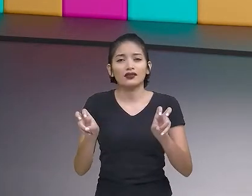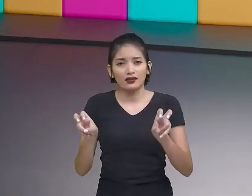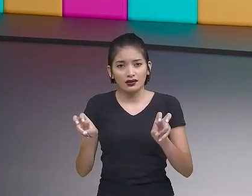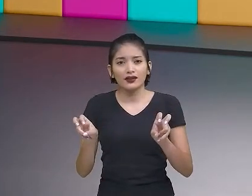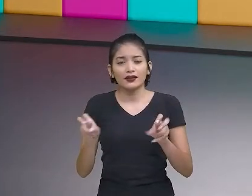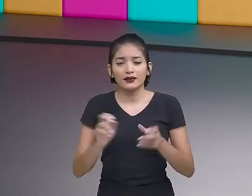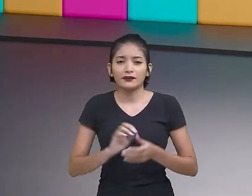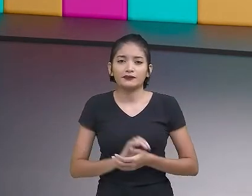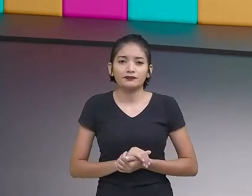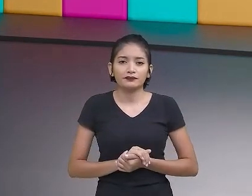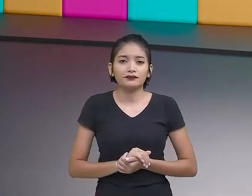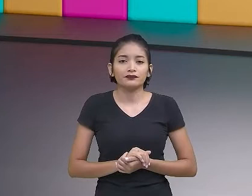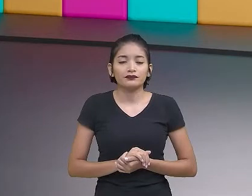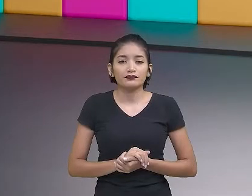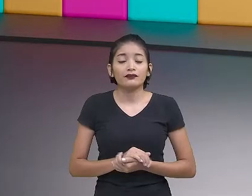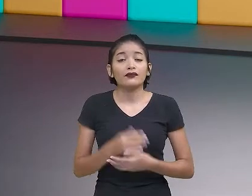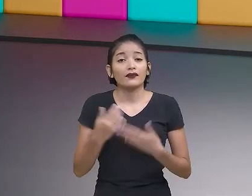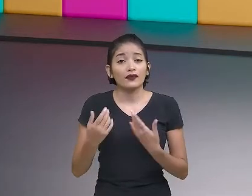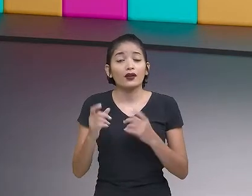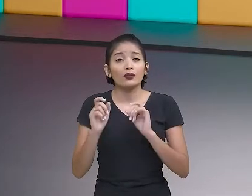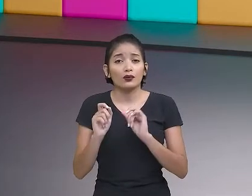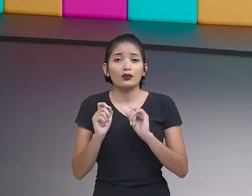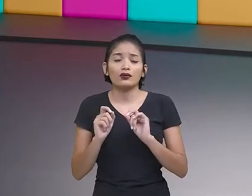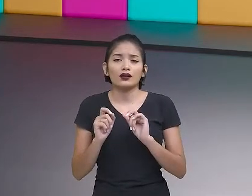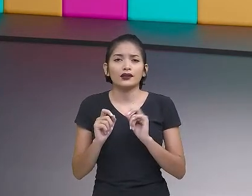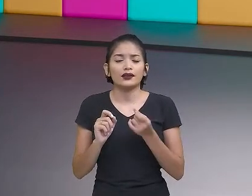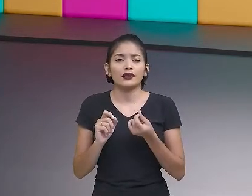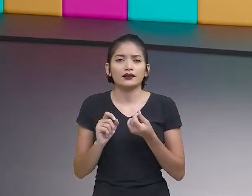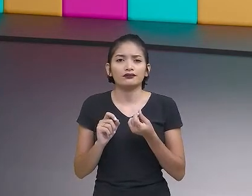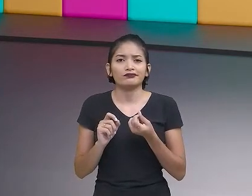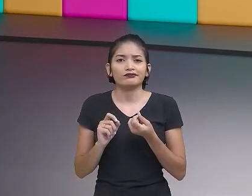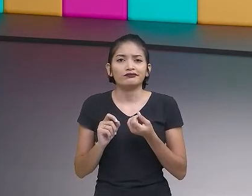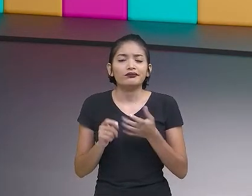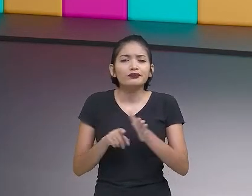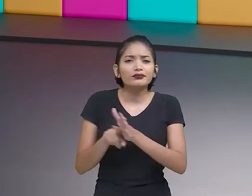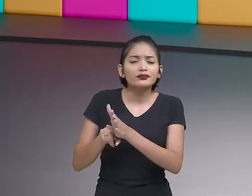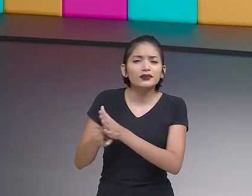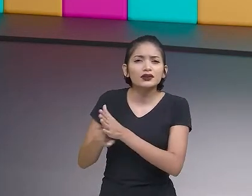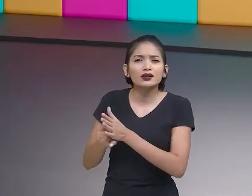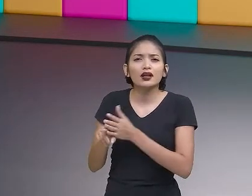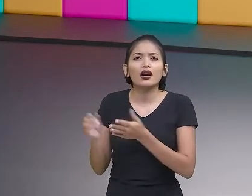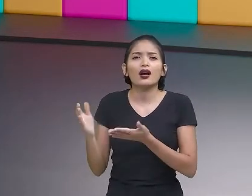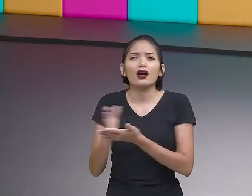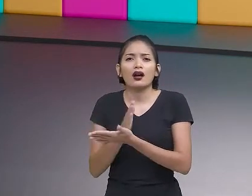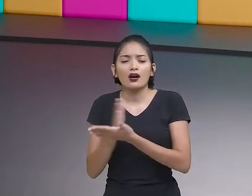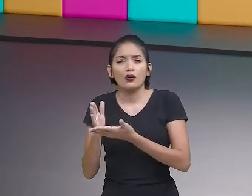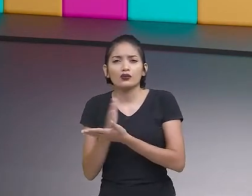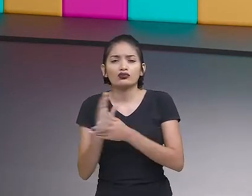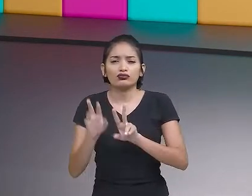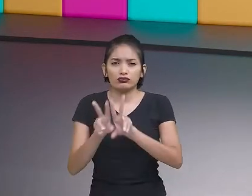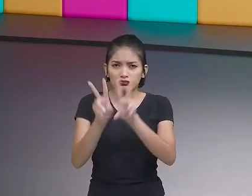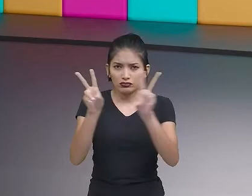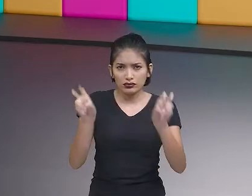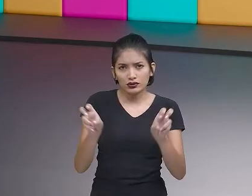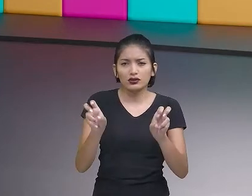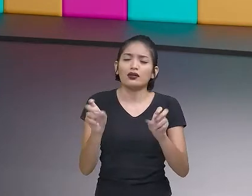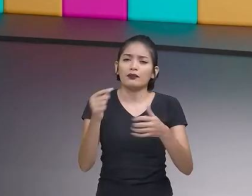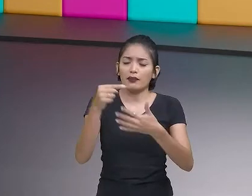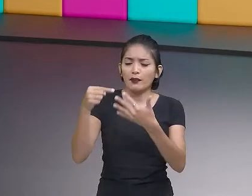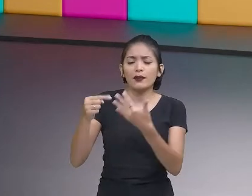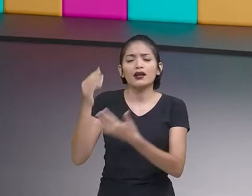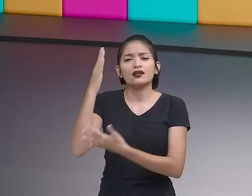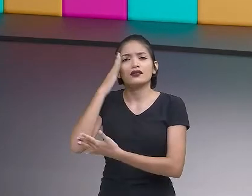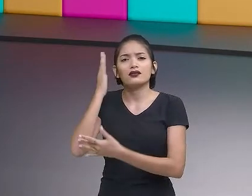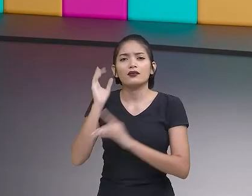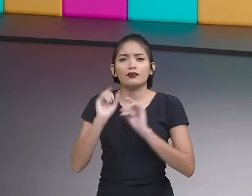tá? A gente procurou buscar algumas alternativas para verificar com